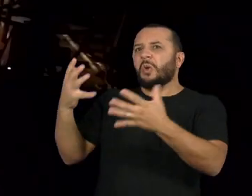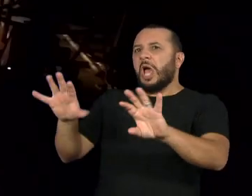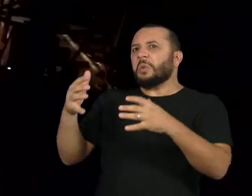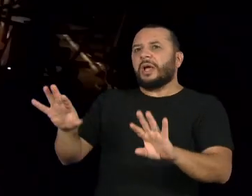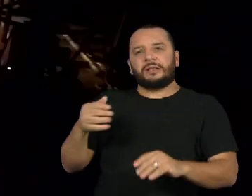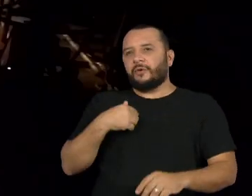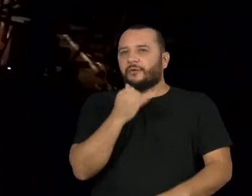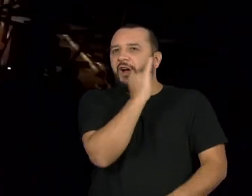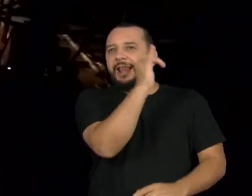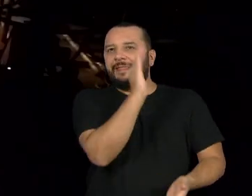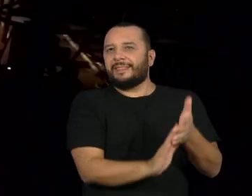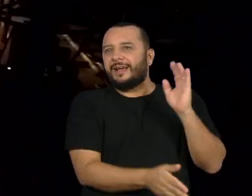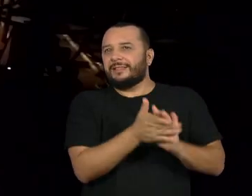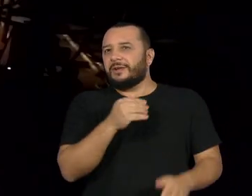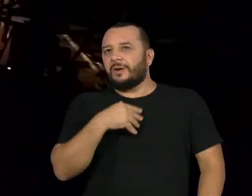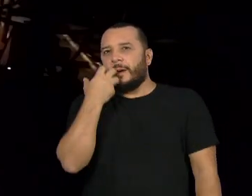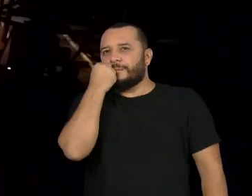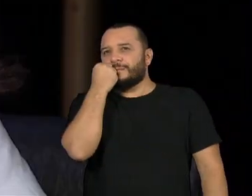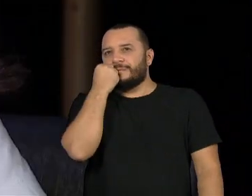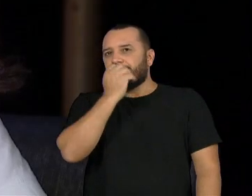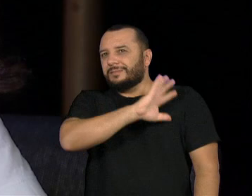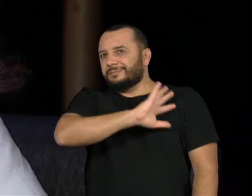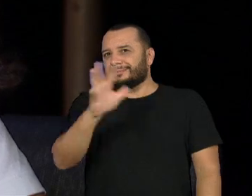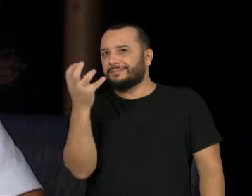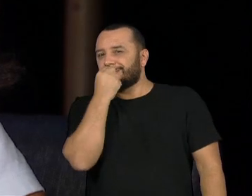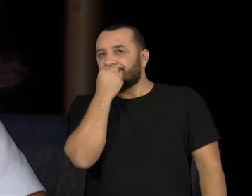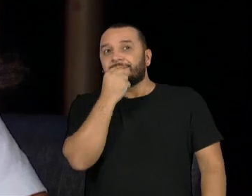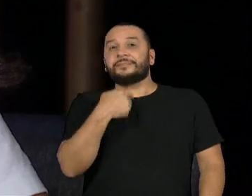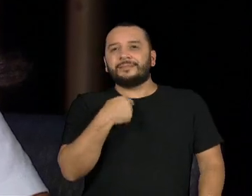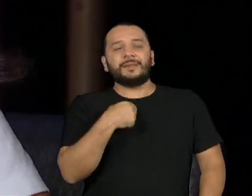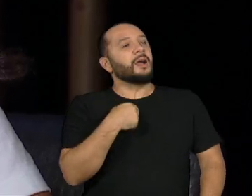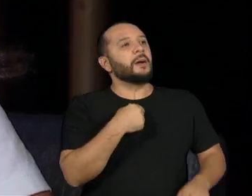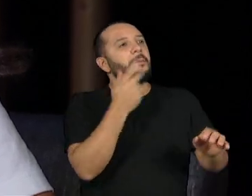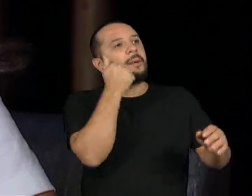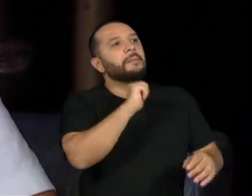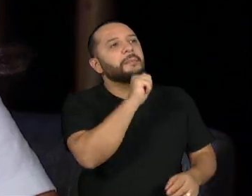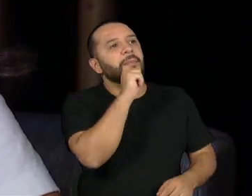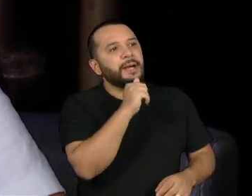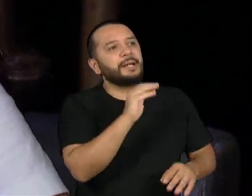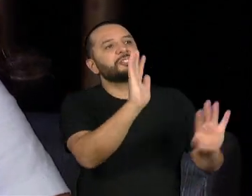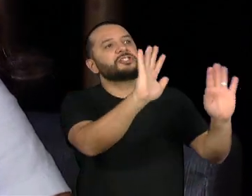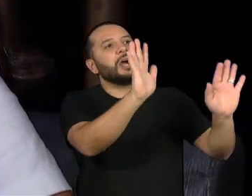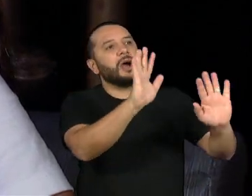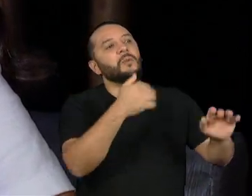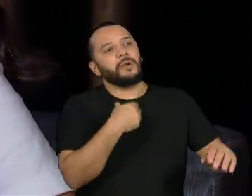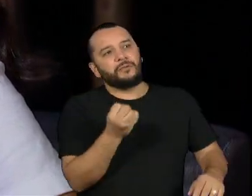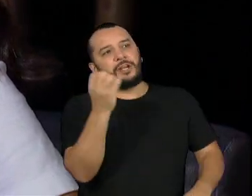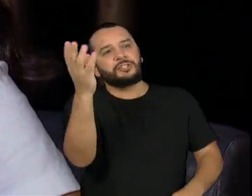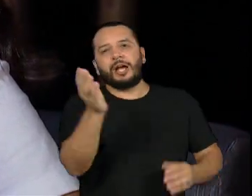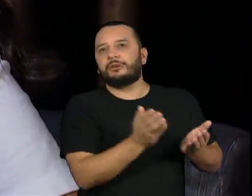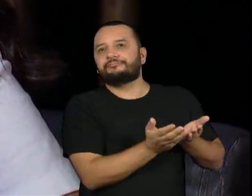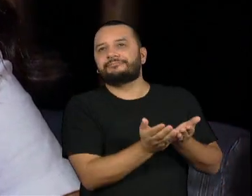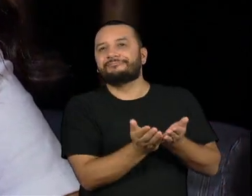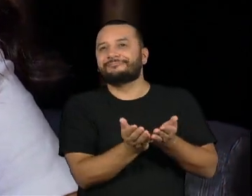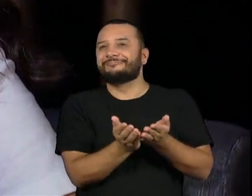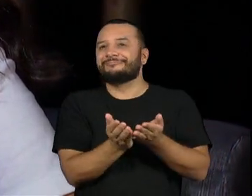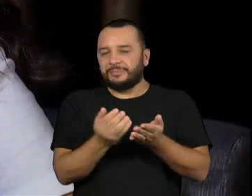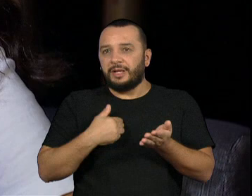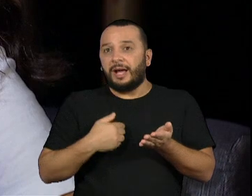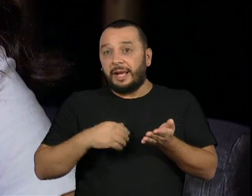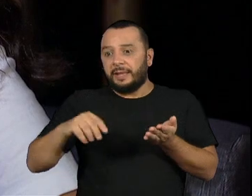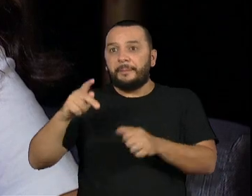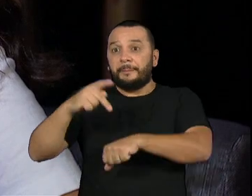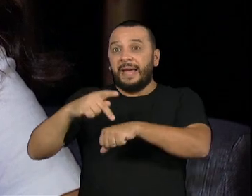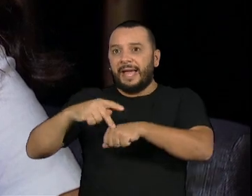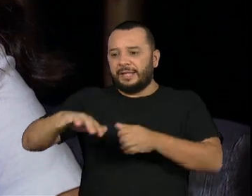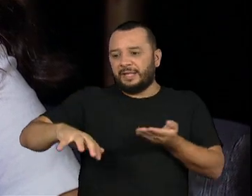não contei. O dia que eu contei, eu parti em seguida, bati nessa pedra e assim, foi muito triste,